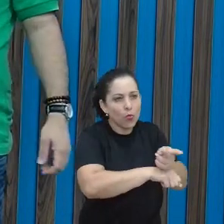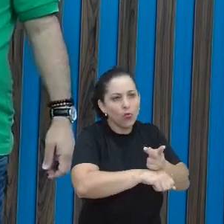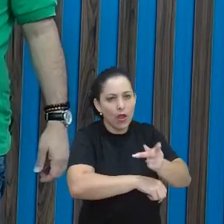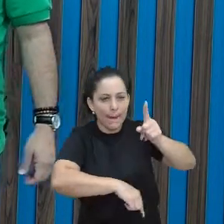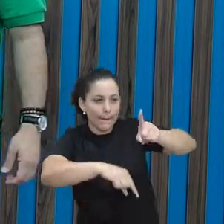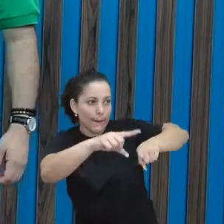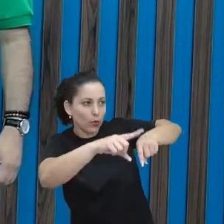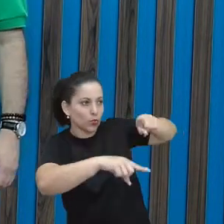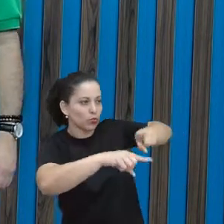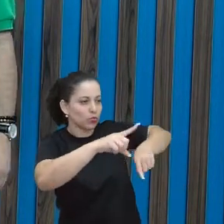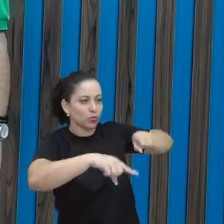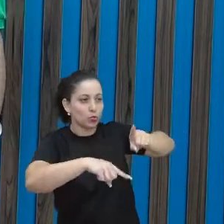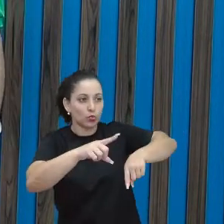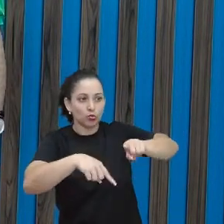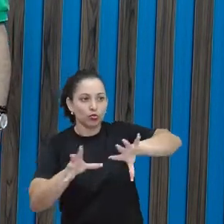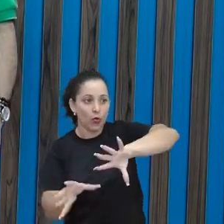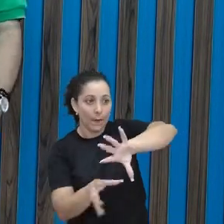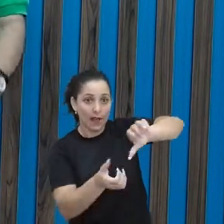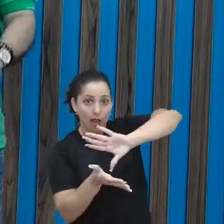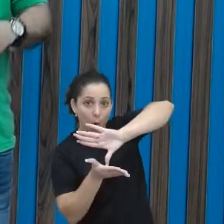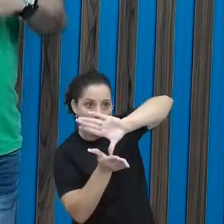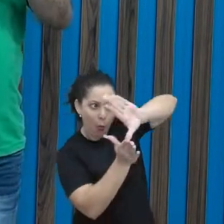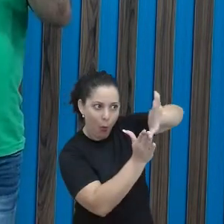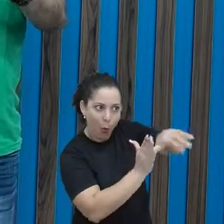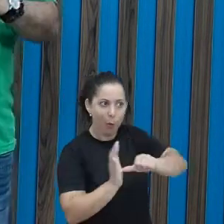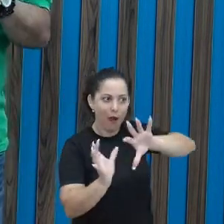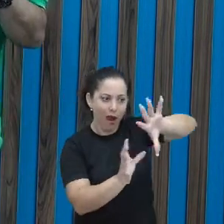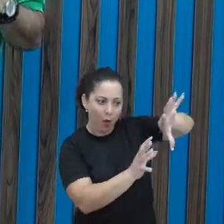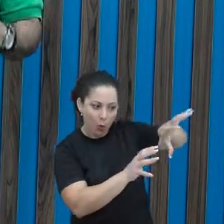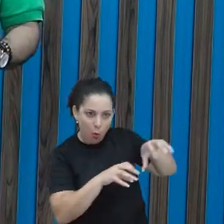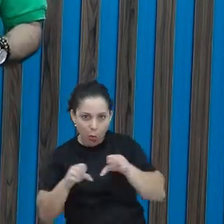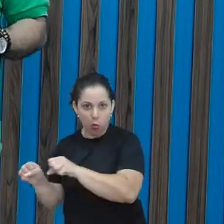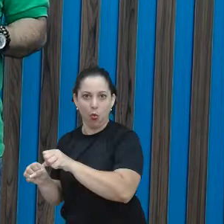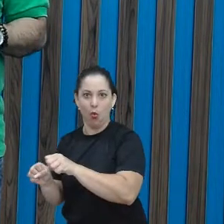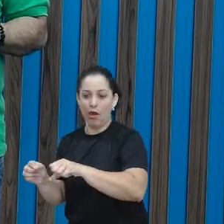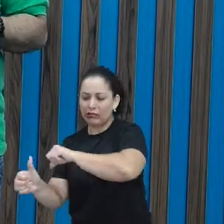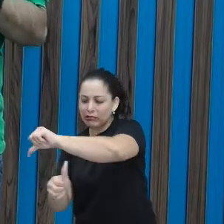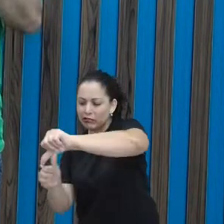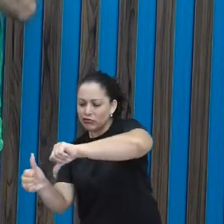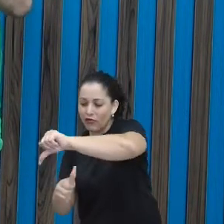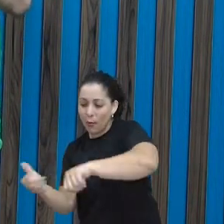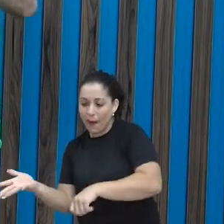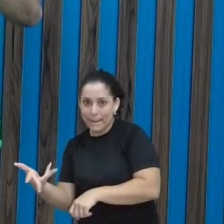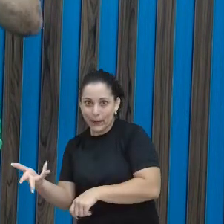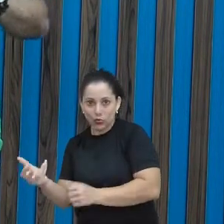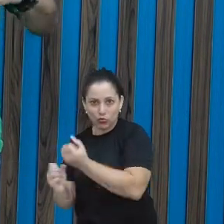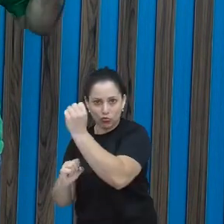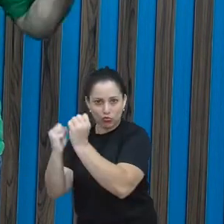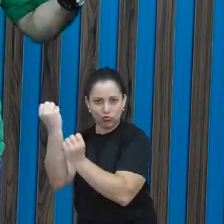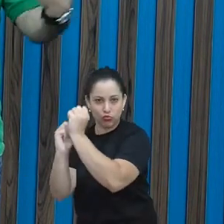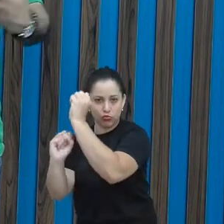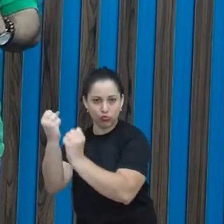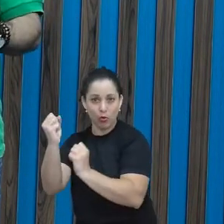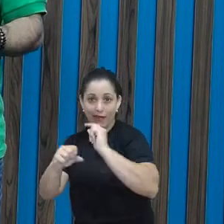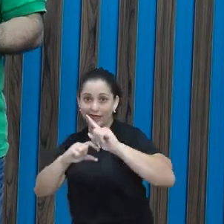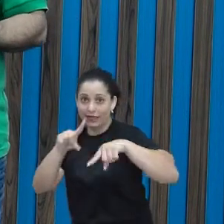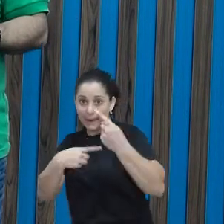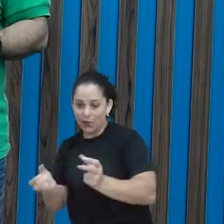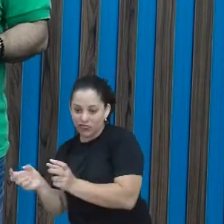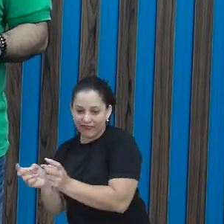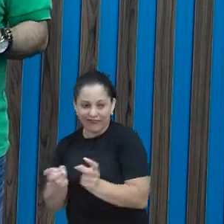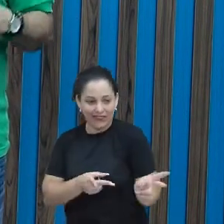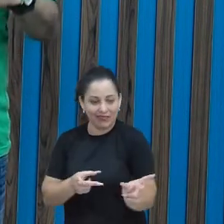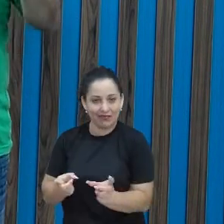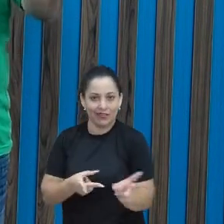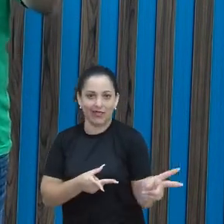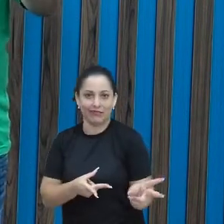que depois devolvam, né, ali os produtos industrializados, né, conquistando assim um maior mercado